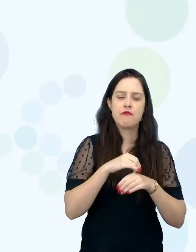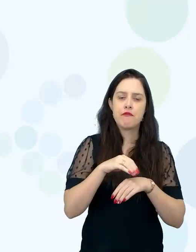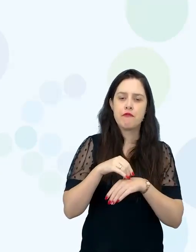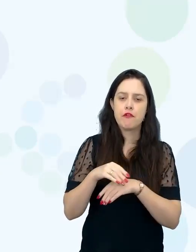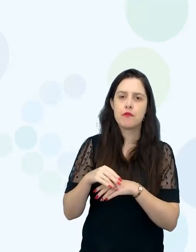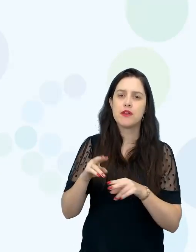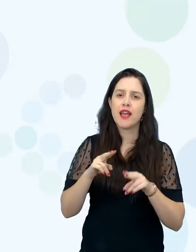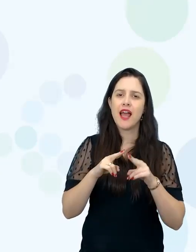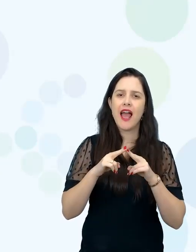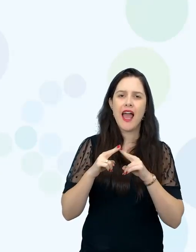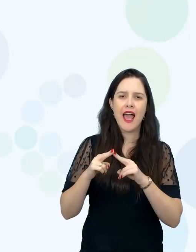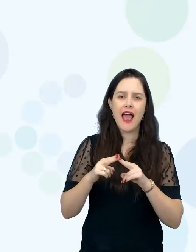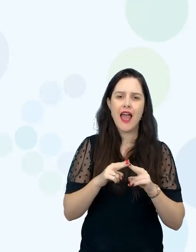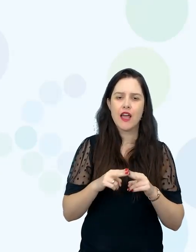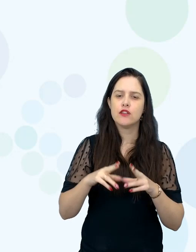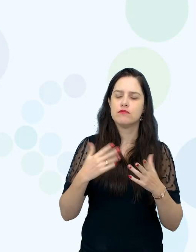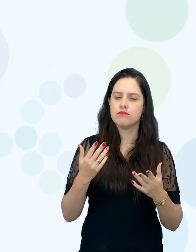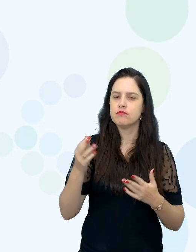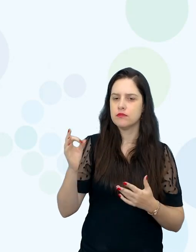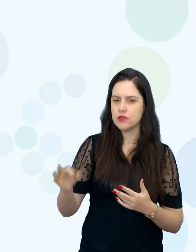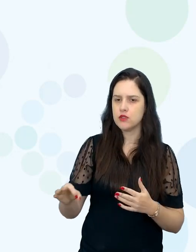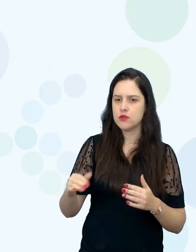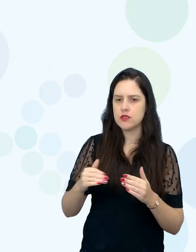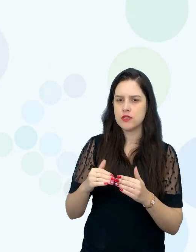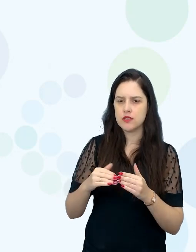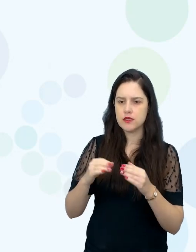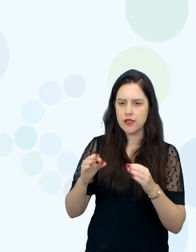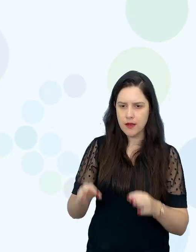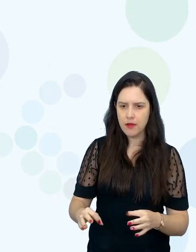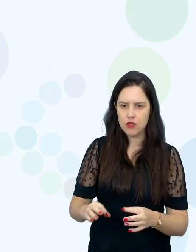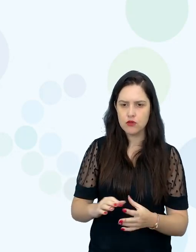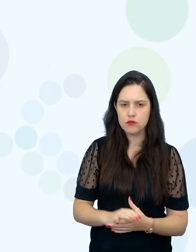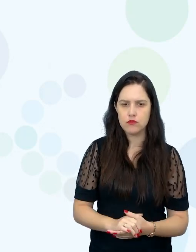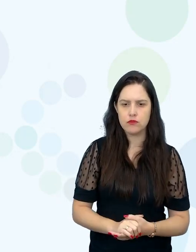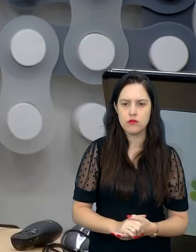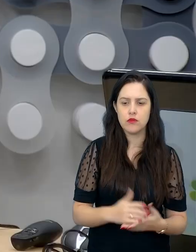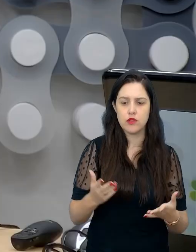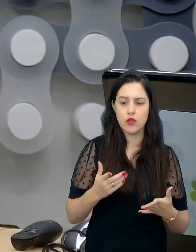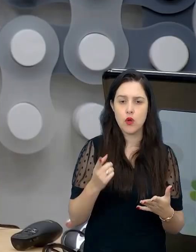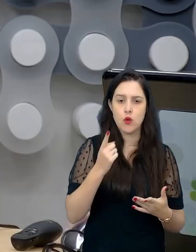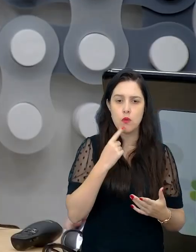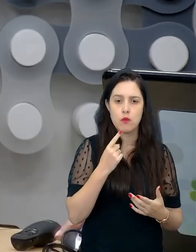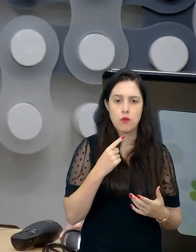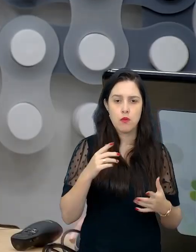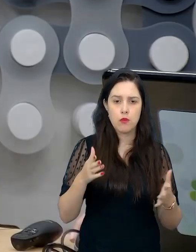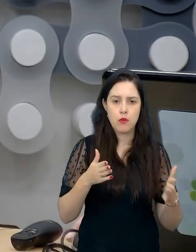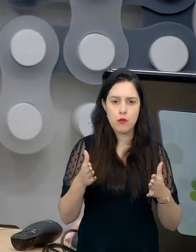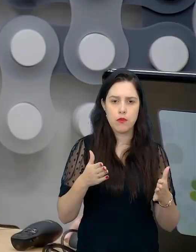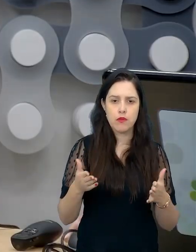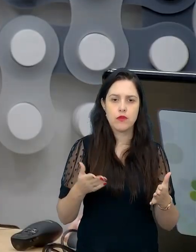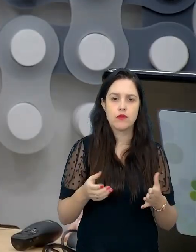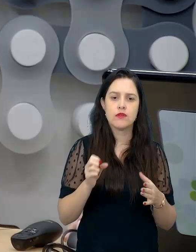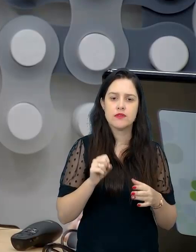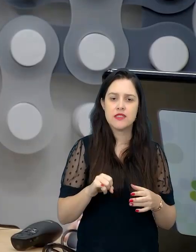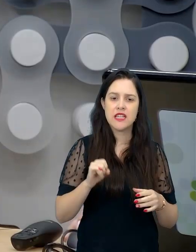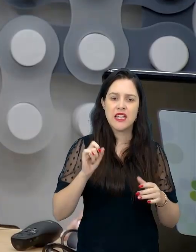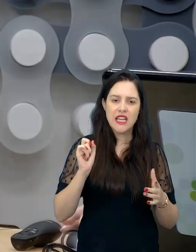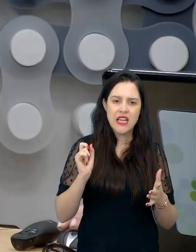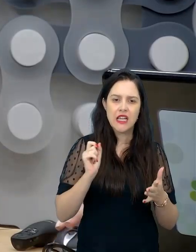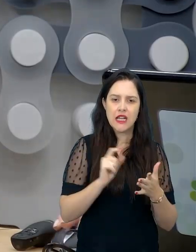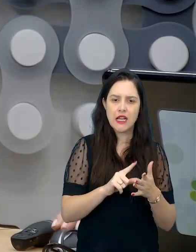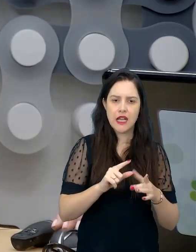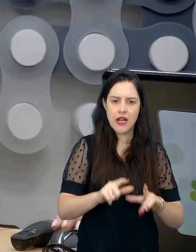da rede, é isso? Exatamente. Bom, então é o momento agora de quem quiser aí printar a tela ou